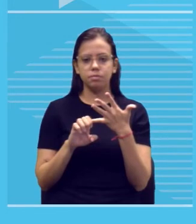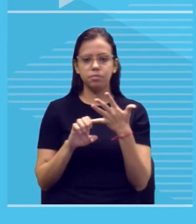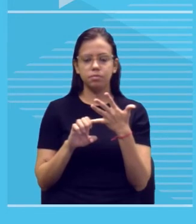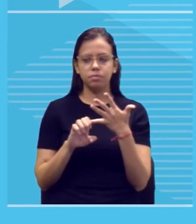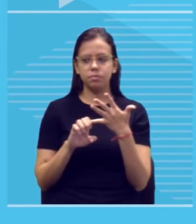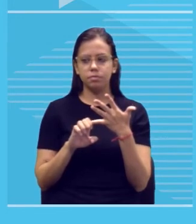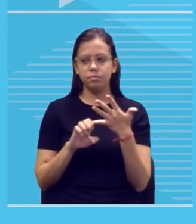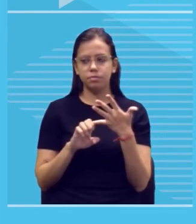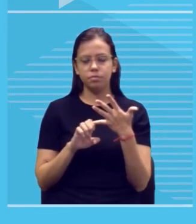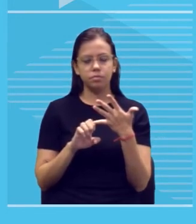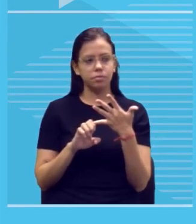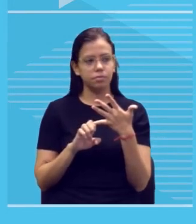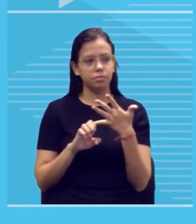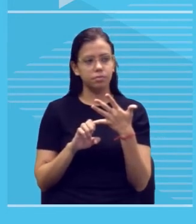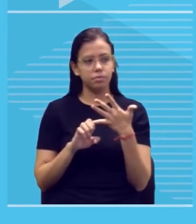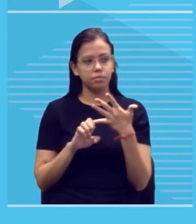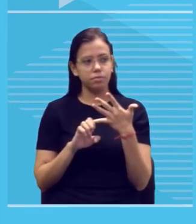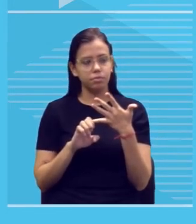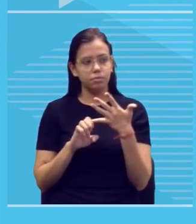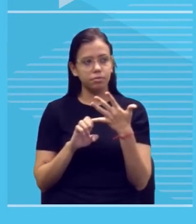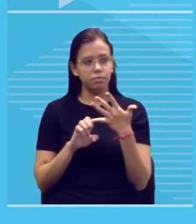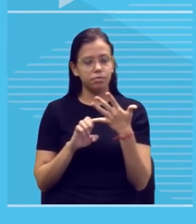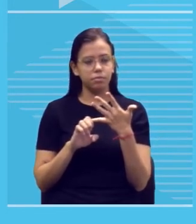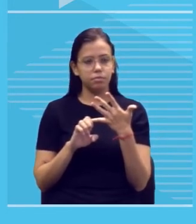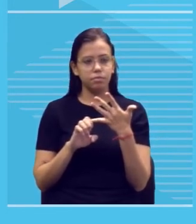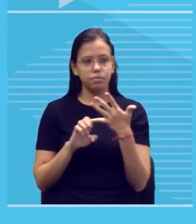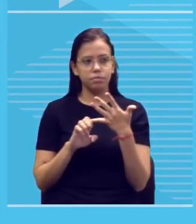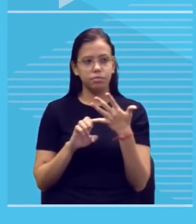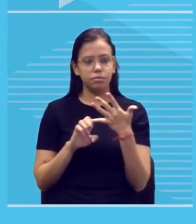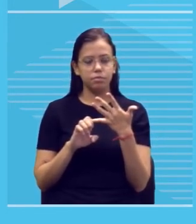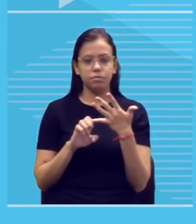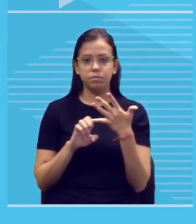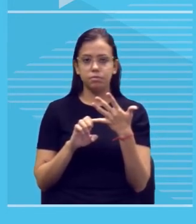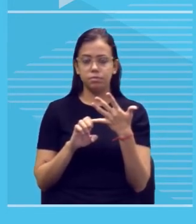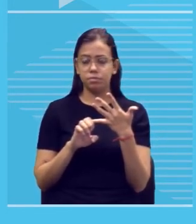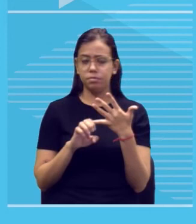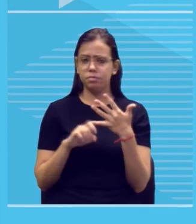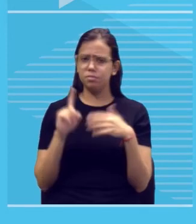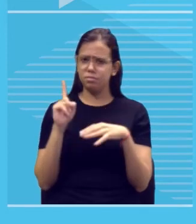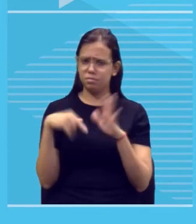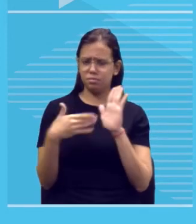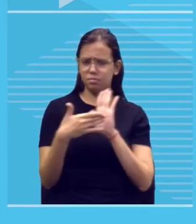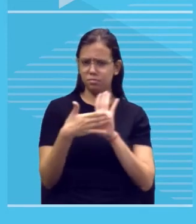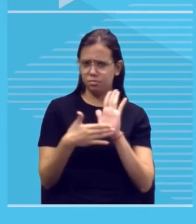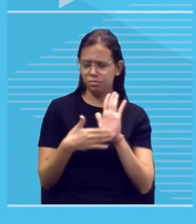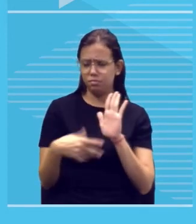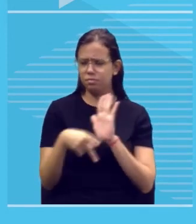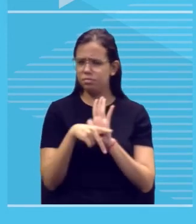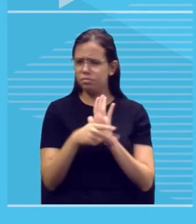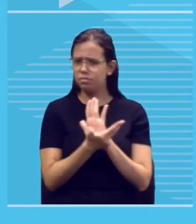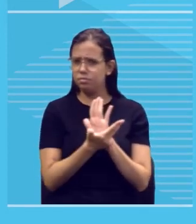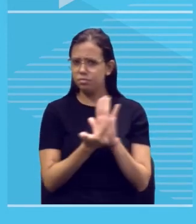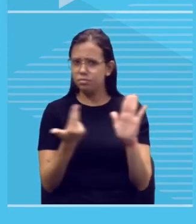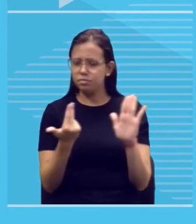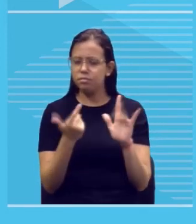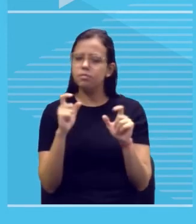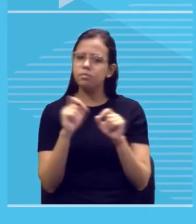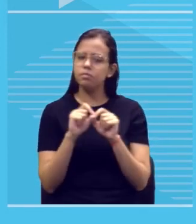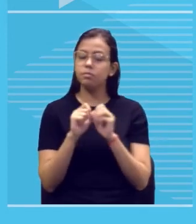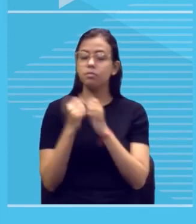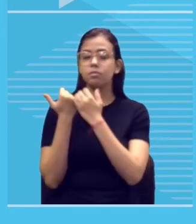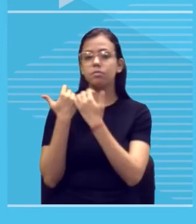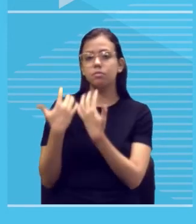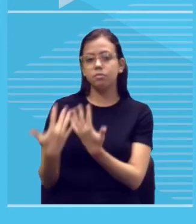diversão com pouco esforço intelectual isso era uma proposta do brext fazer o público